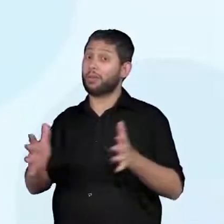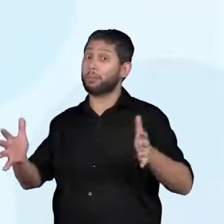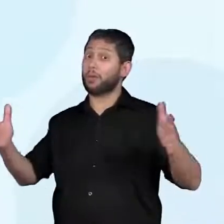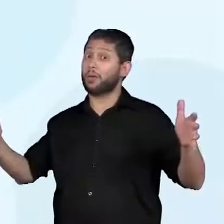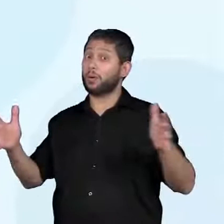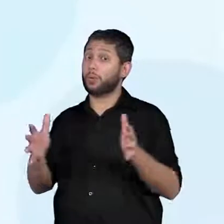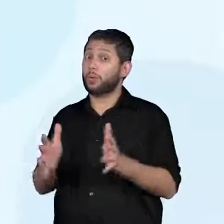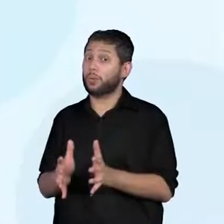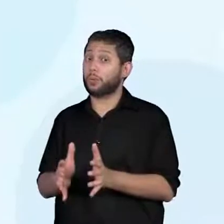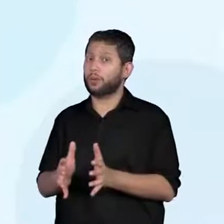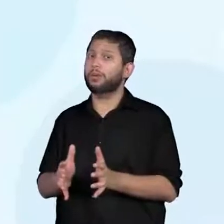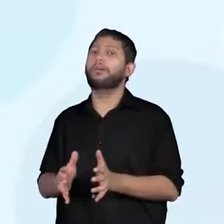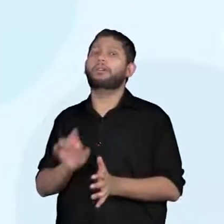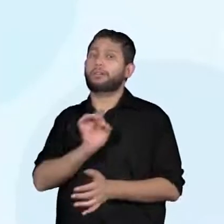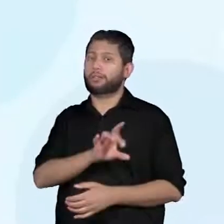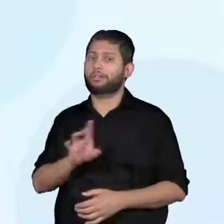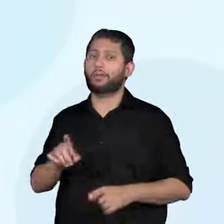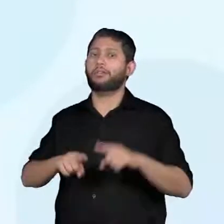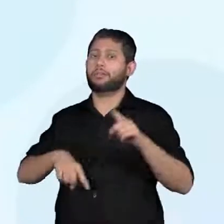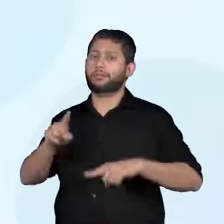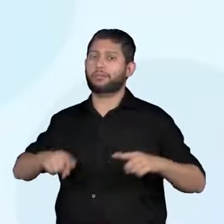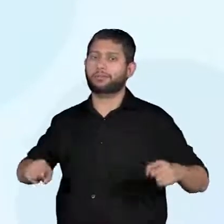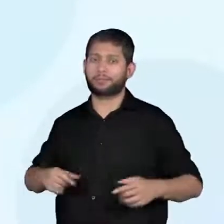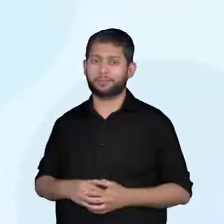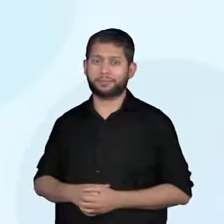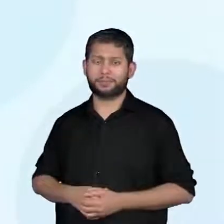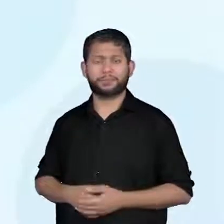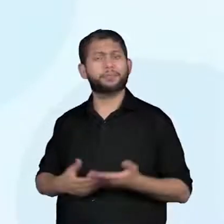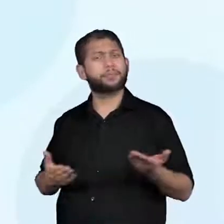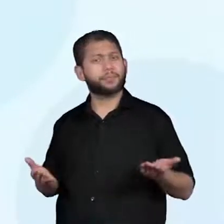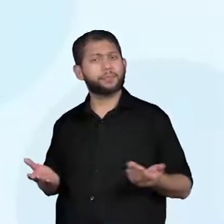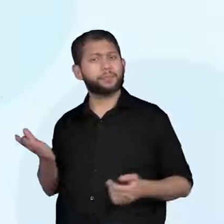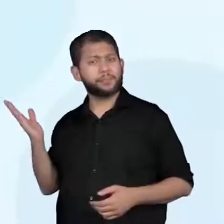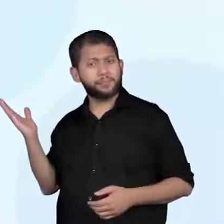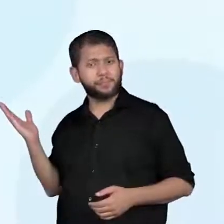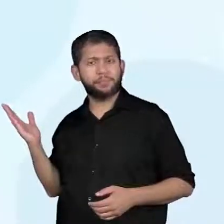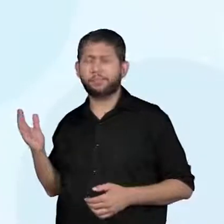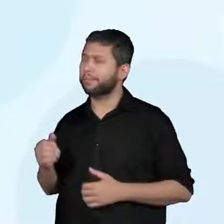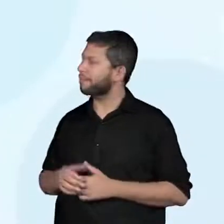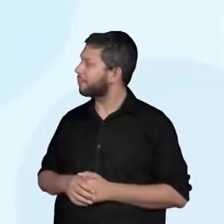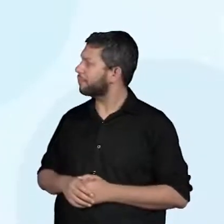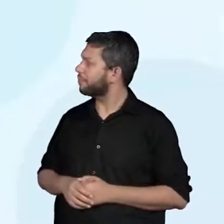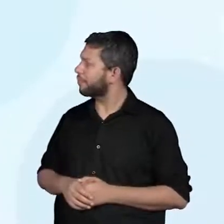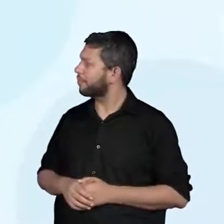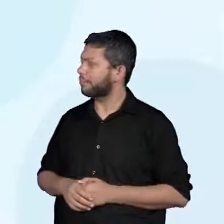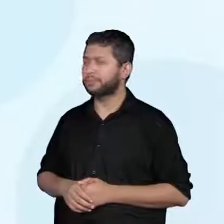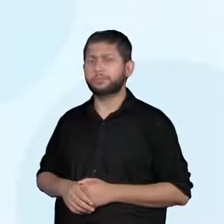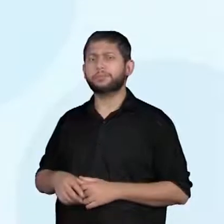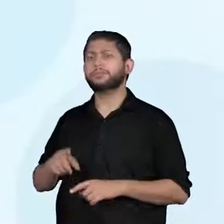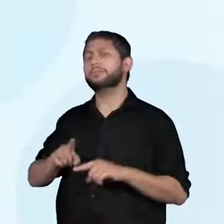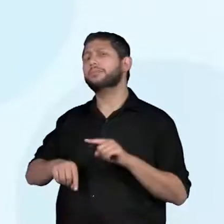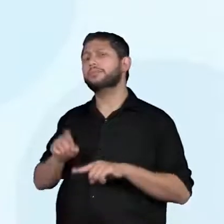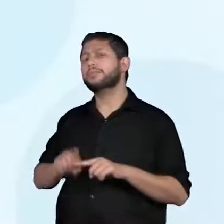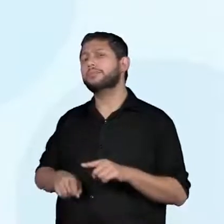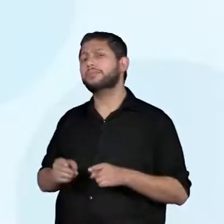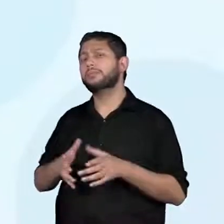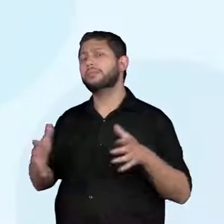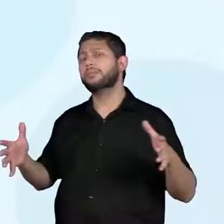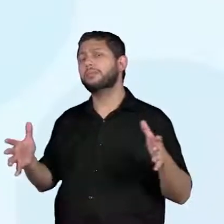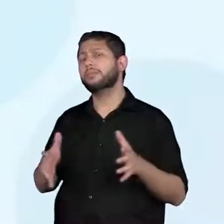tamanho desses materiais. Será que o material, pro, e o tamanho desse